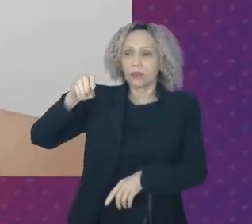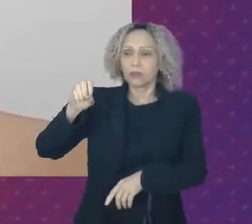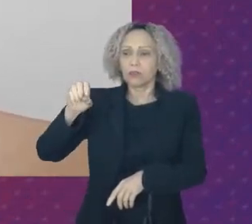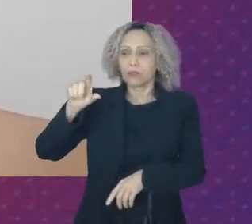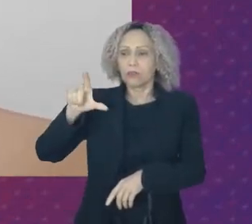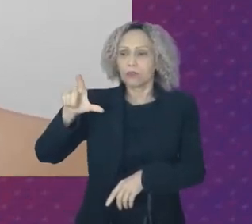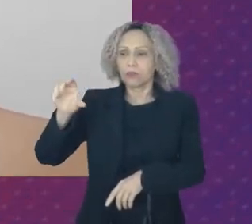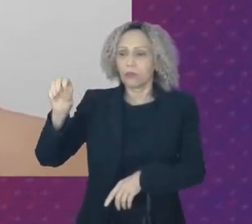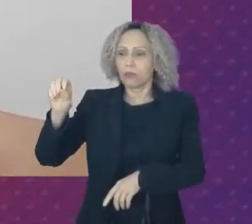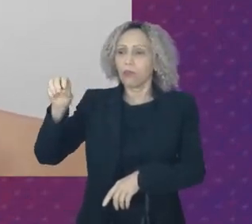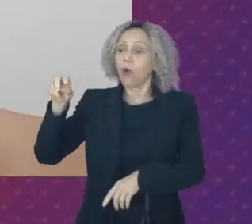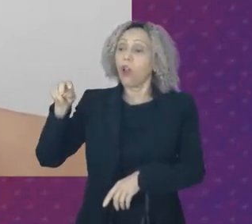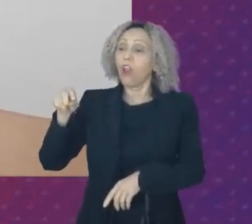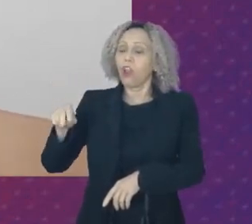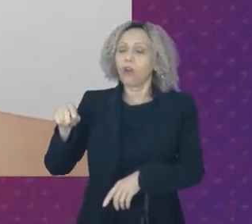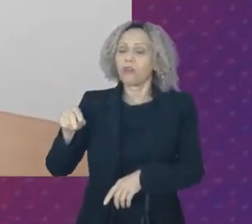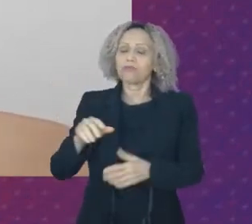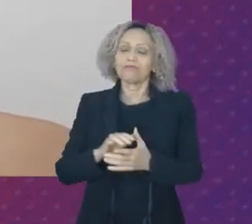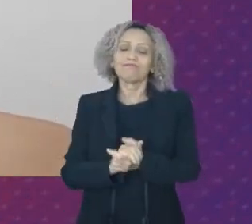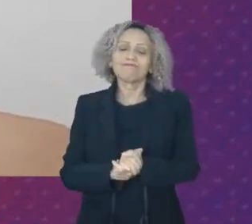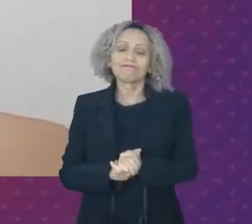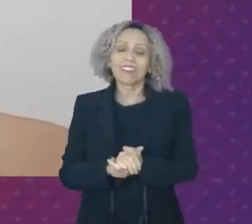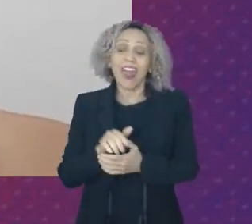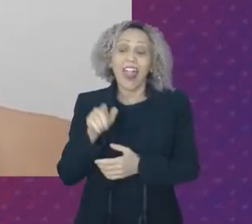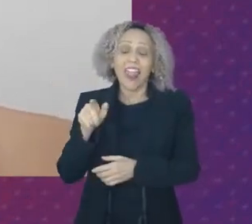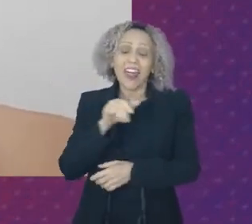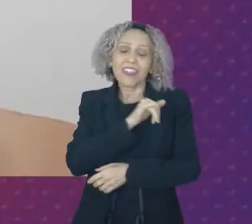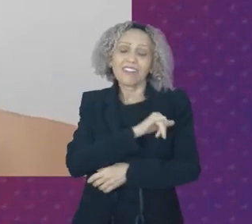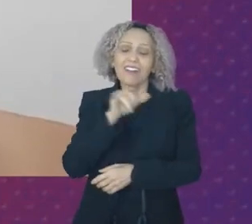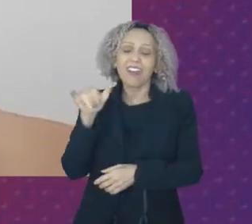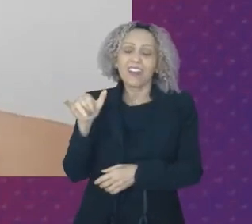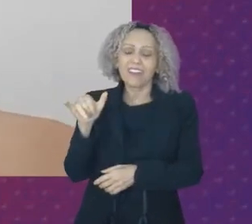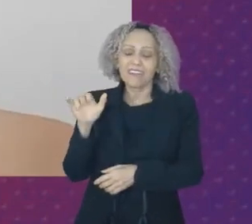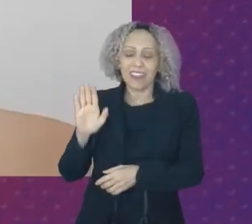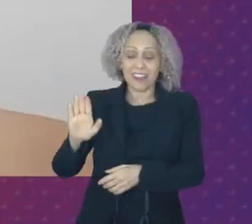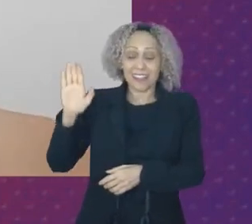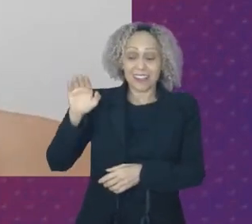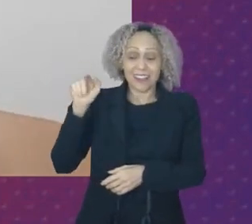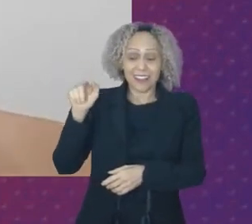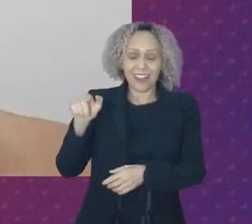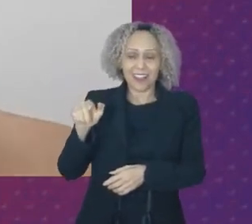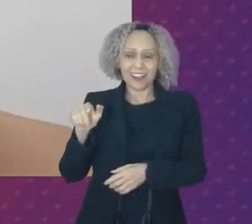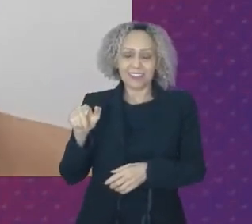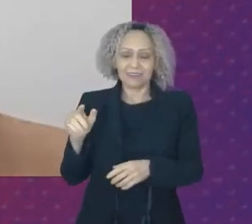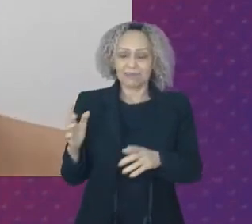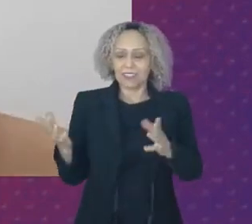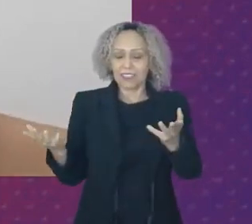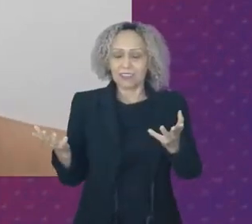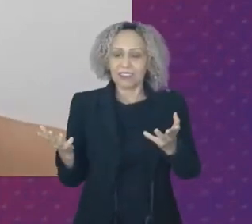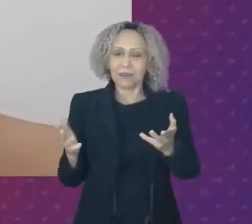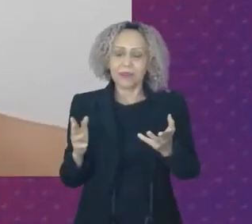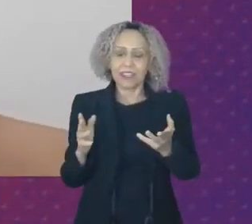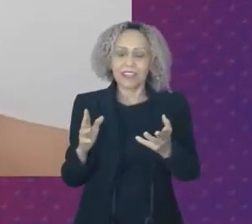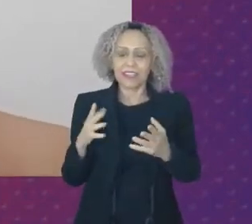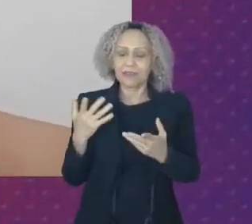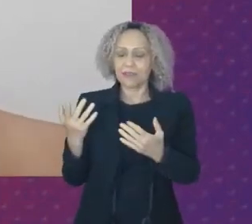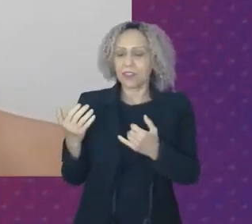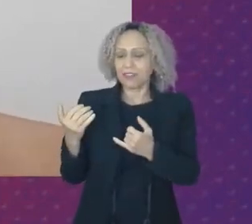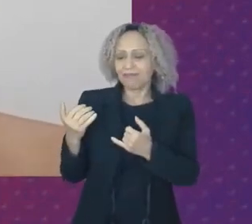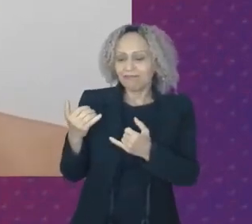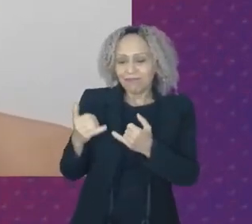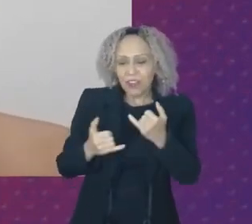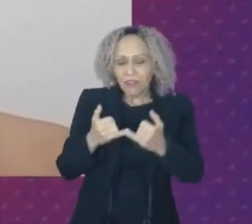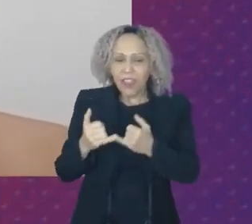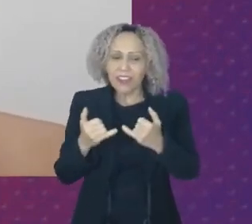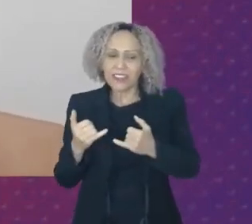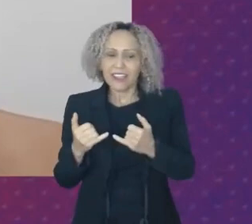fizeram diversos memes sobre ele ser sexy. E isso, por mais que seja divertido e tal, precisa ser